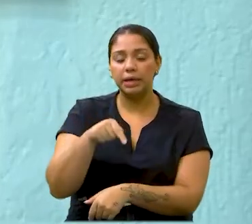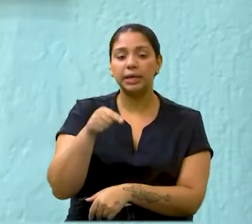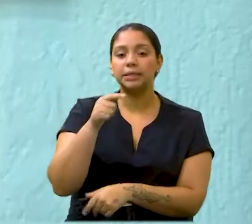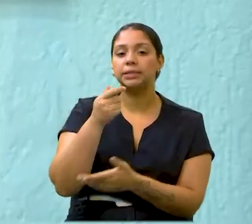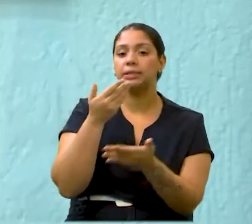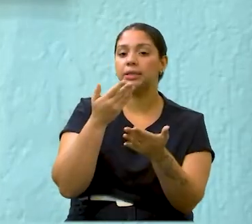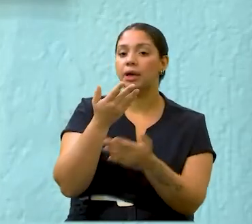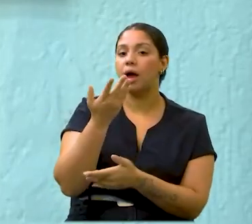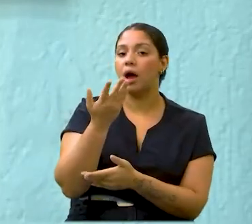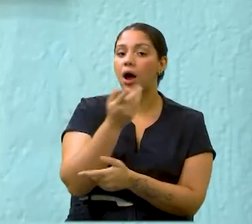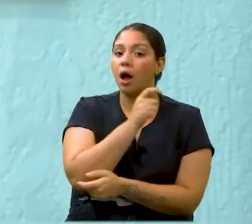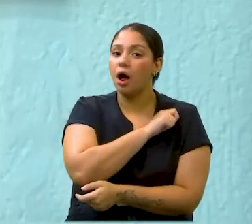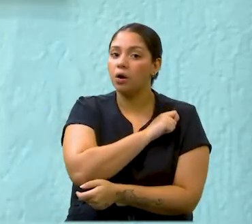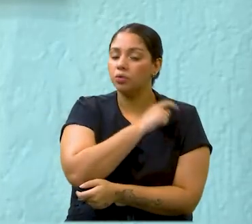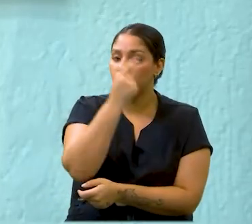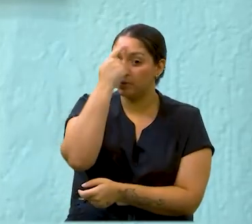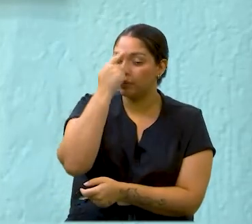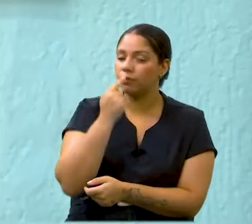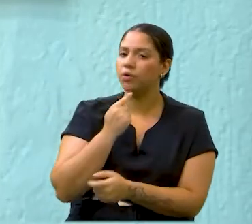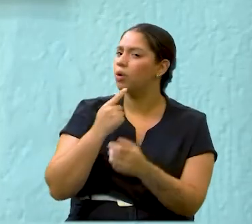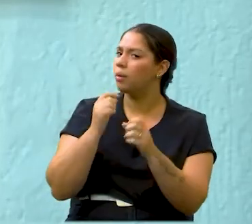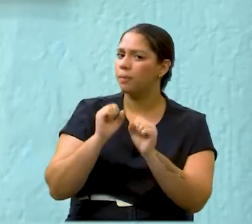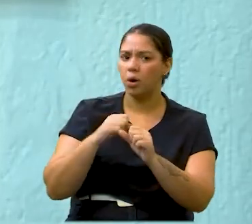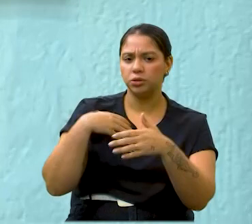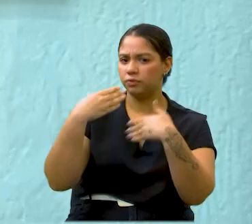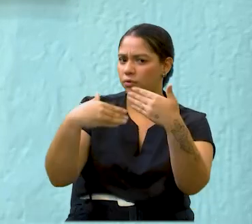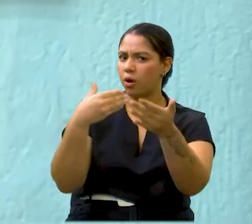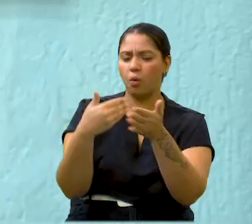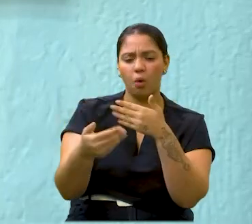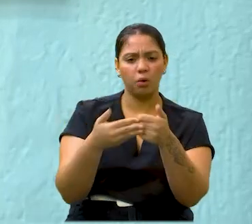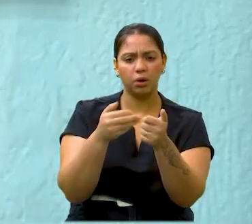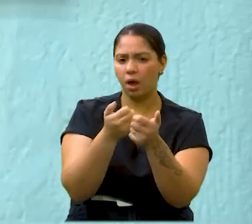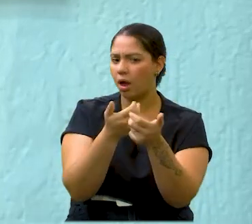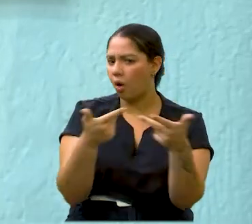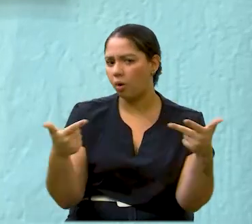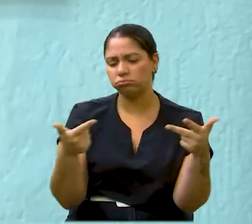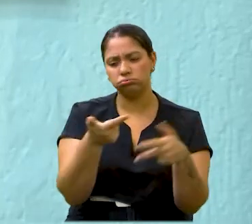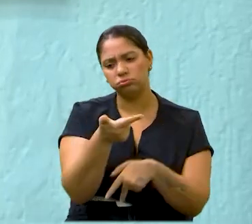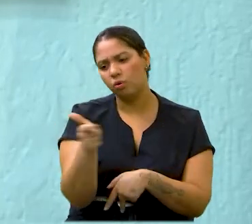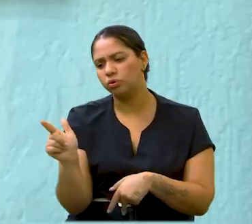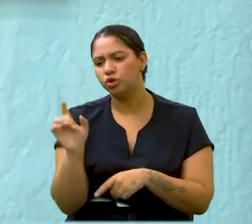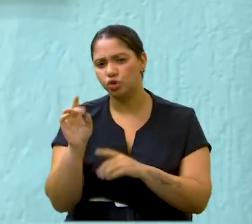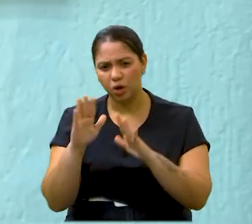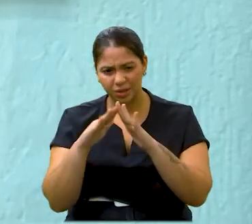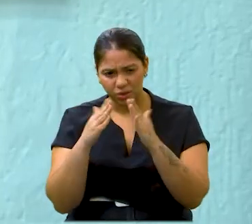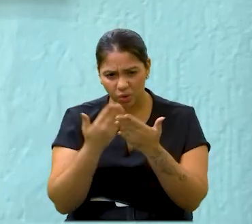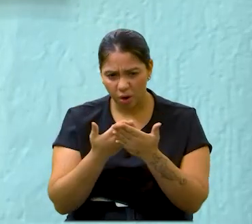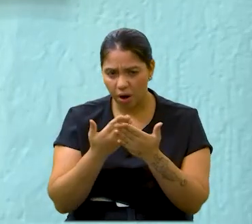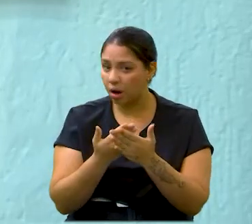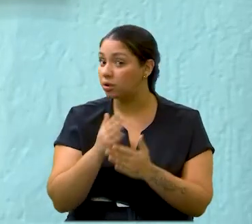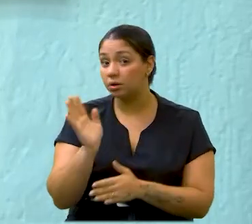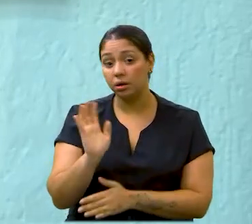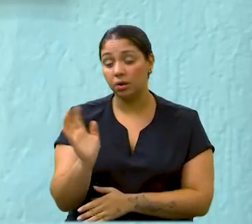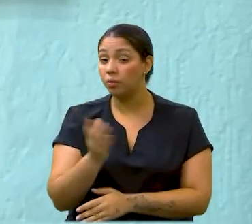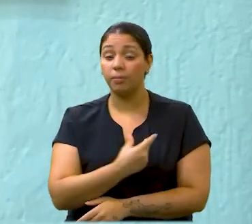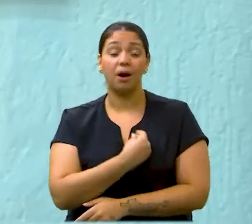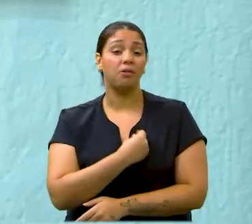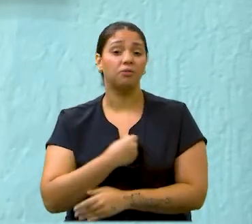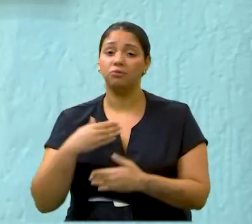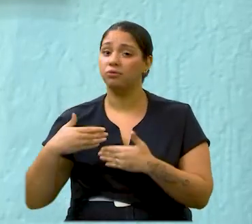esse perfil são capazes de se desenvolver em qualquer outra atividade, não só escolar. Isso é uma coisa que leva para a